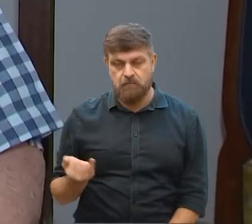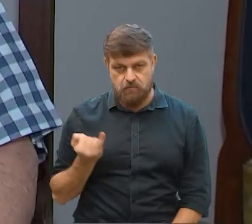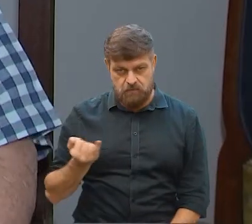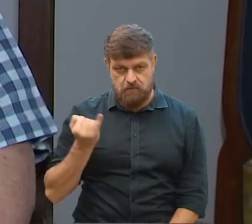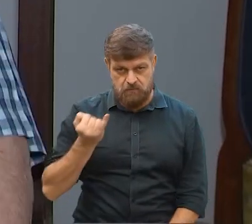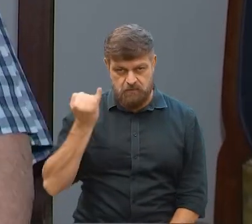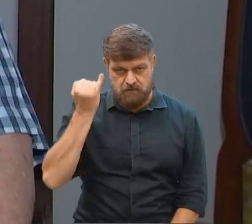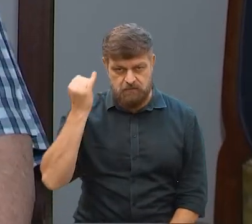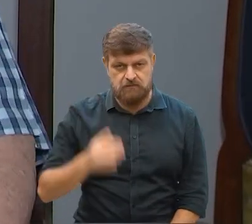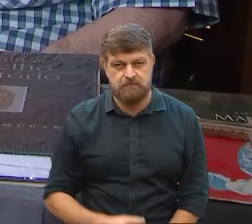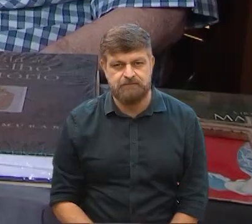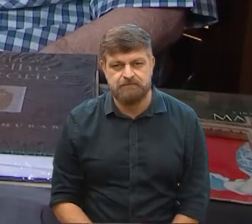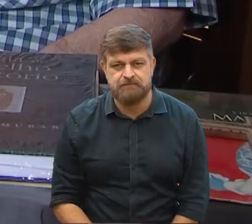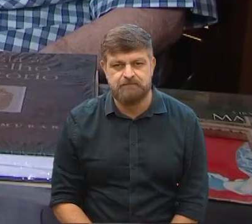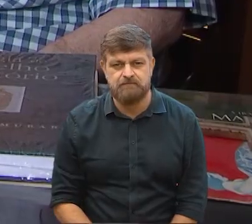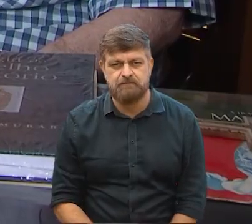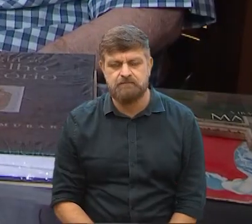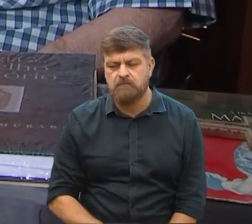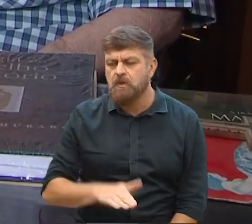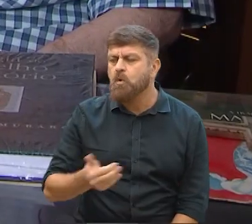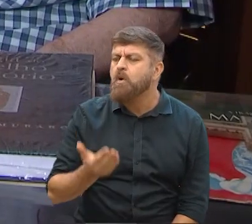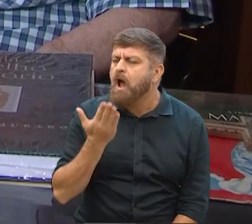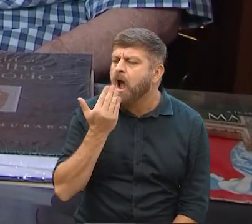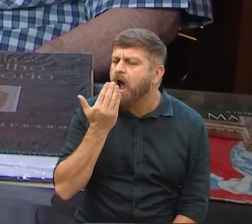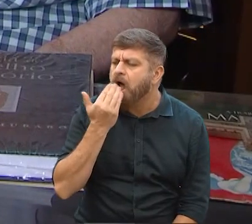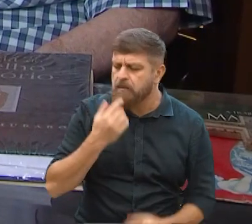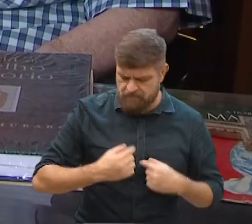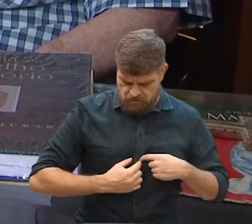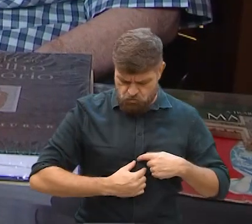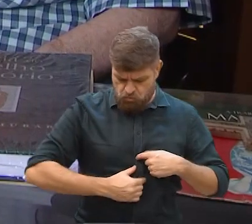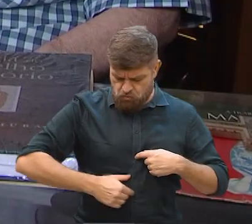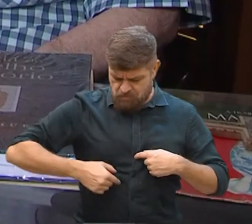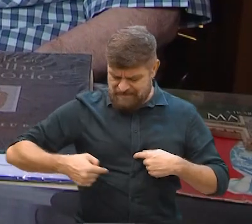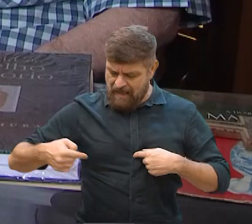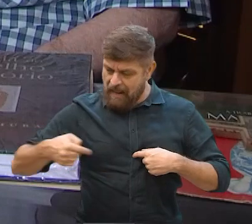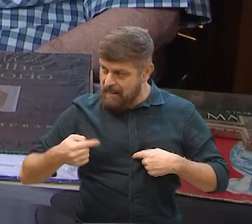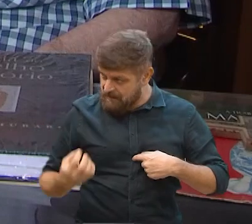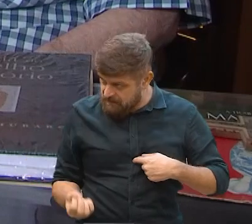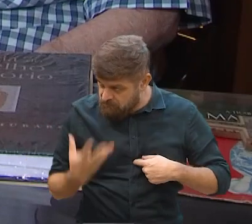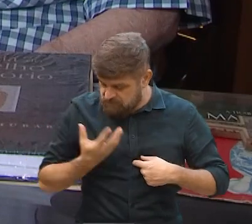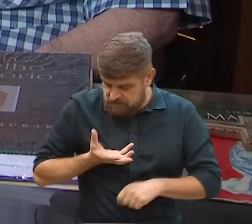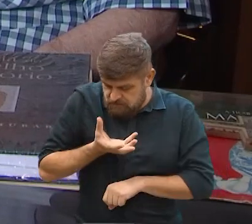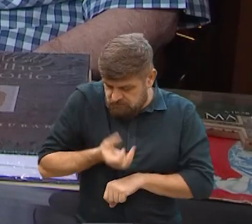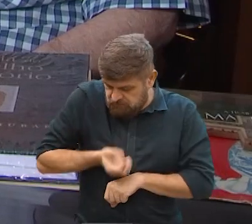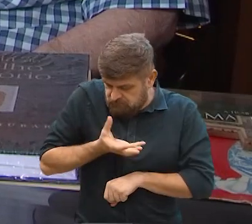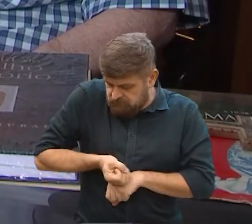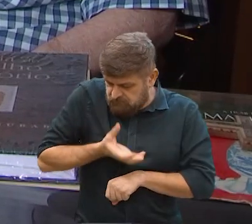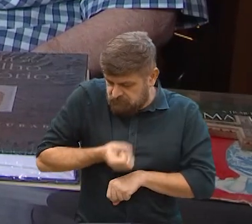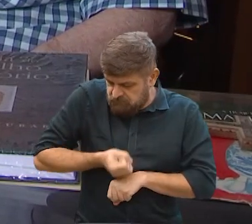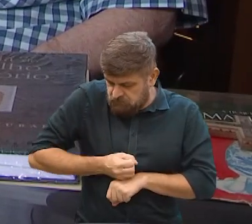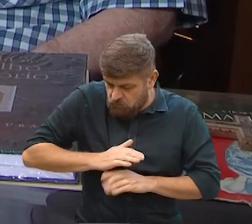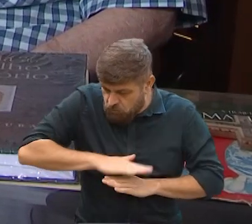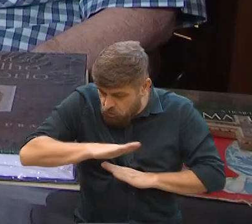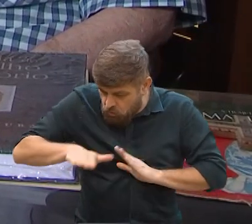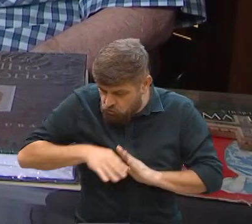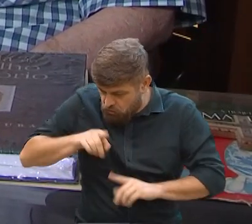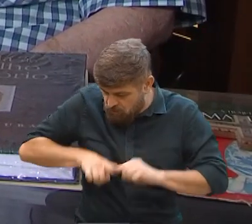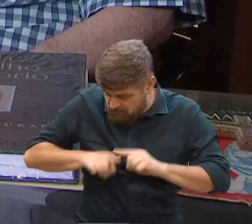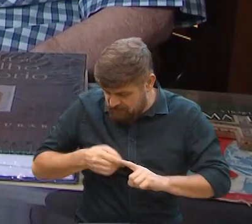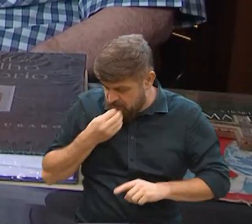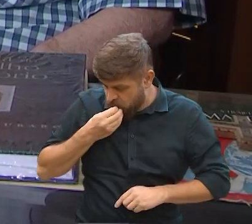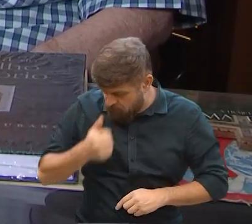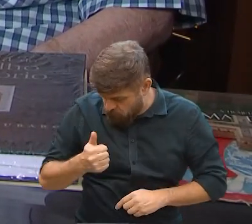importante para essa coisa. Quando esse alimento chega no duodeno, é ali que vão ser absorvidos todos os nutrientes